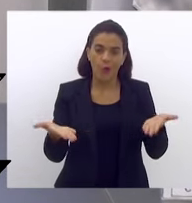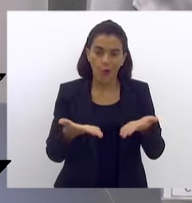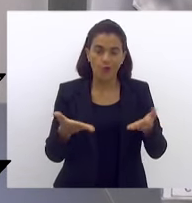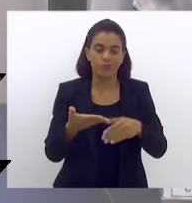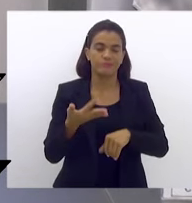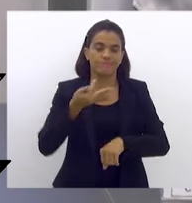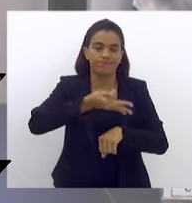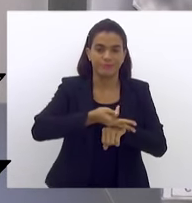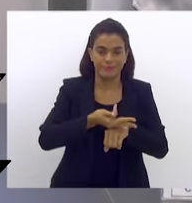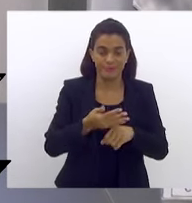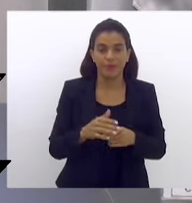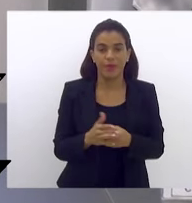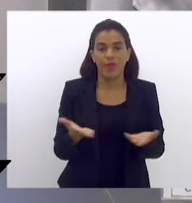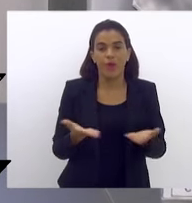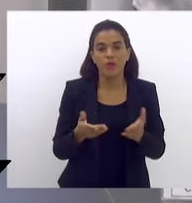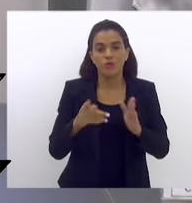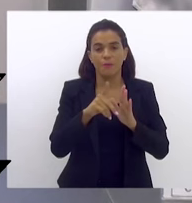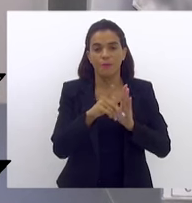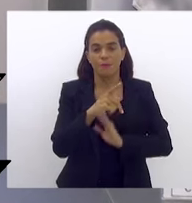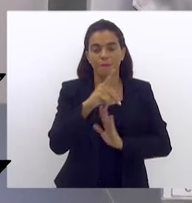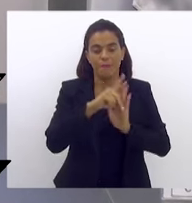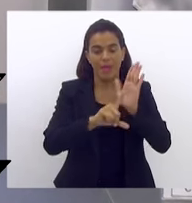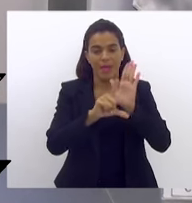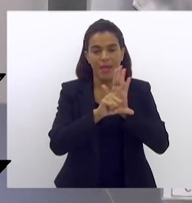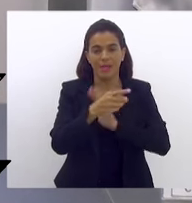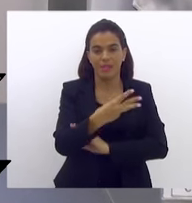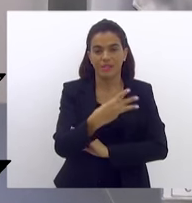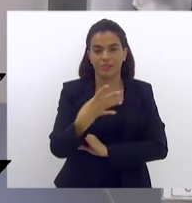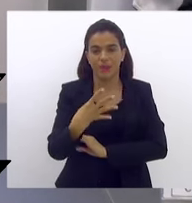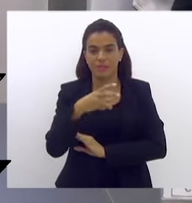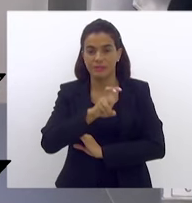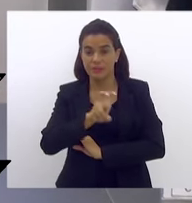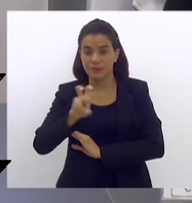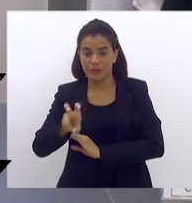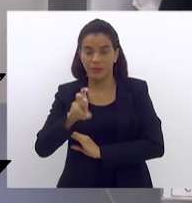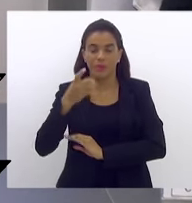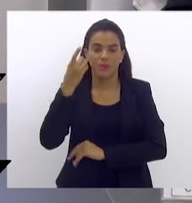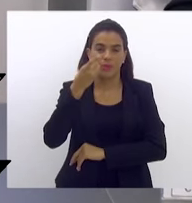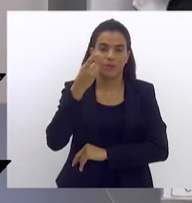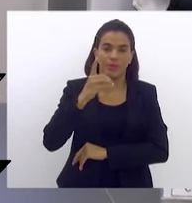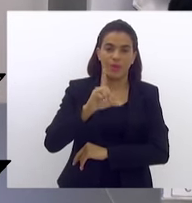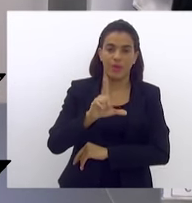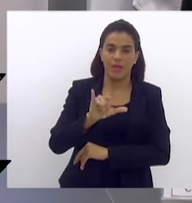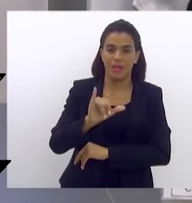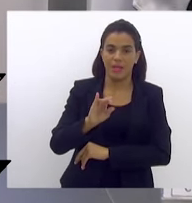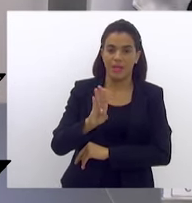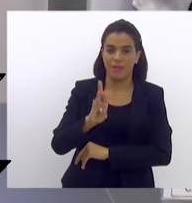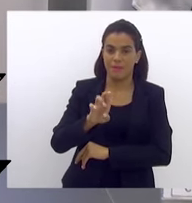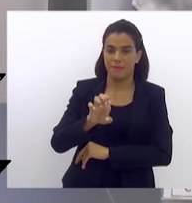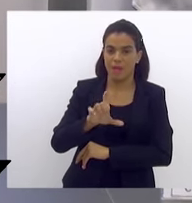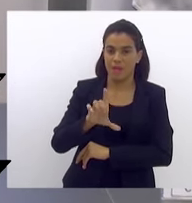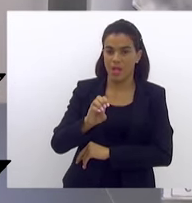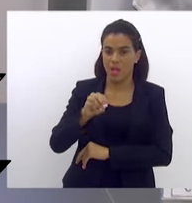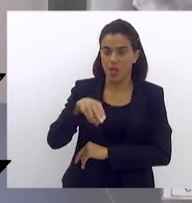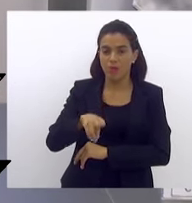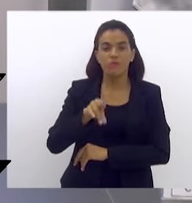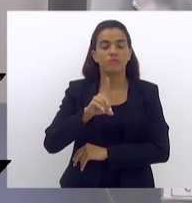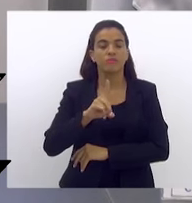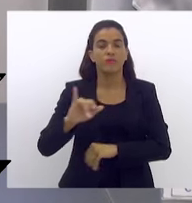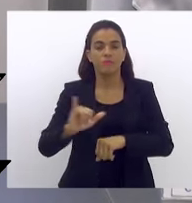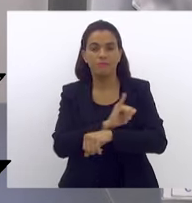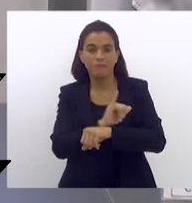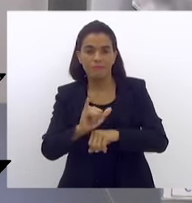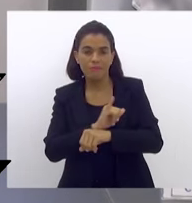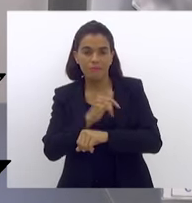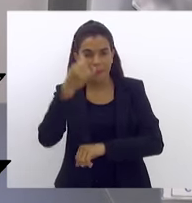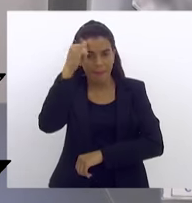PL 3455 de 2020 de autoria do deputado Daniel librelon que estabelece mecanismos de Diagnóstico prevenção